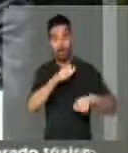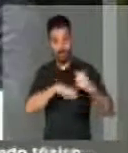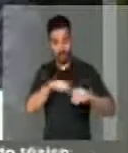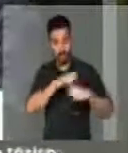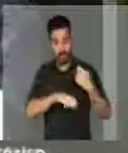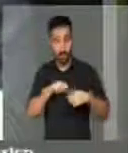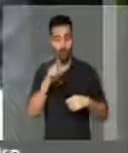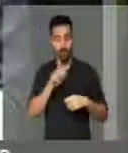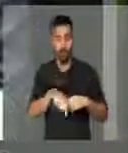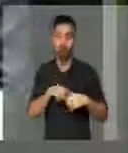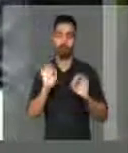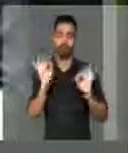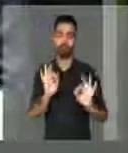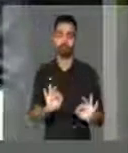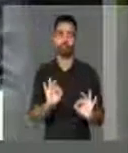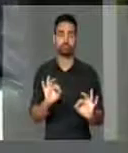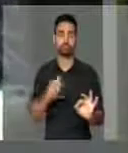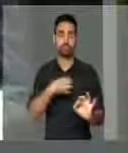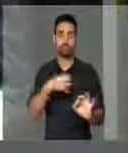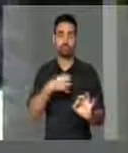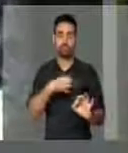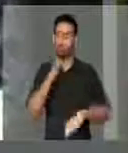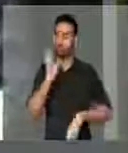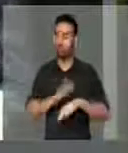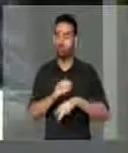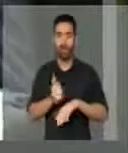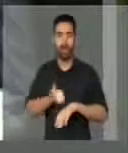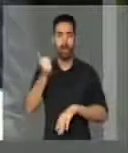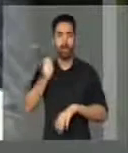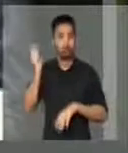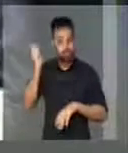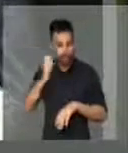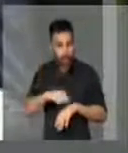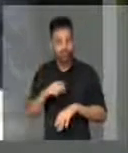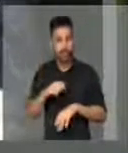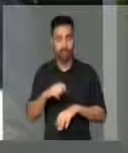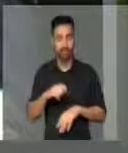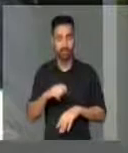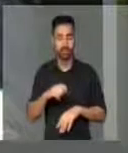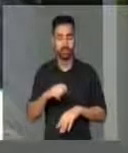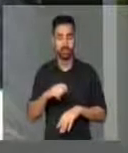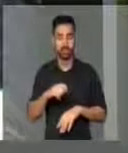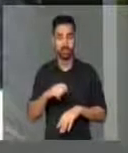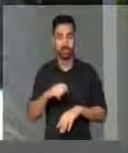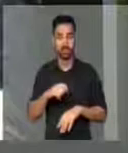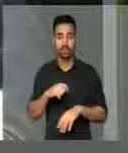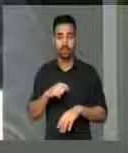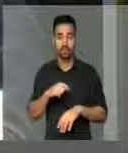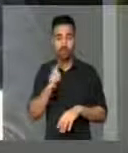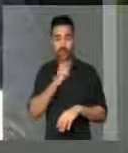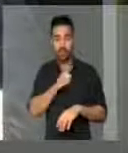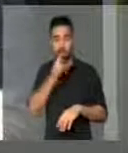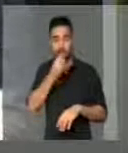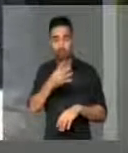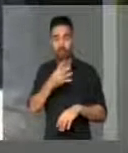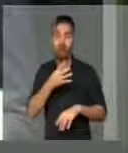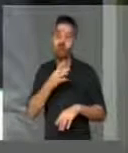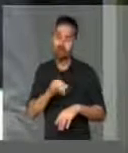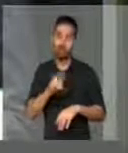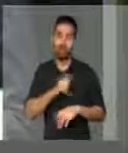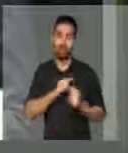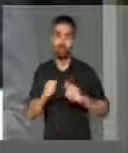a maneira mais concreta de consolidar o sucesso de uma empresa. E